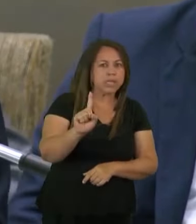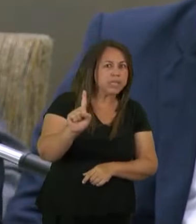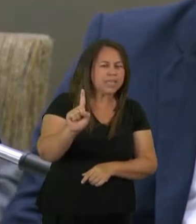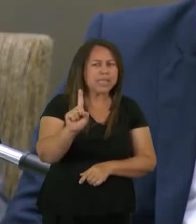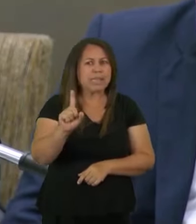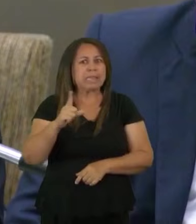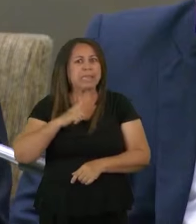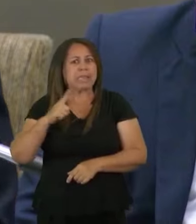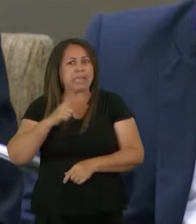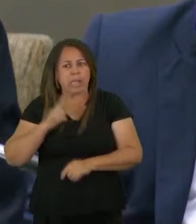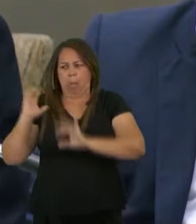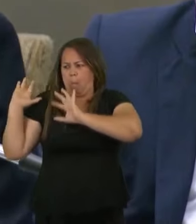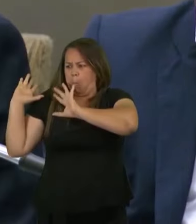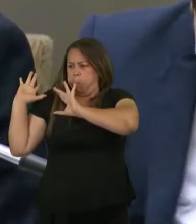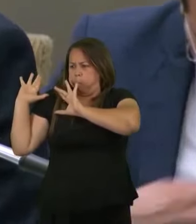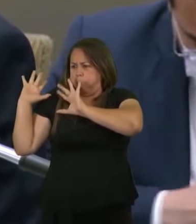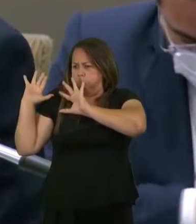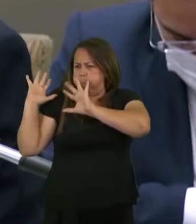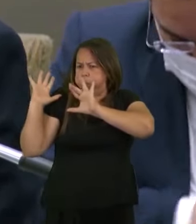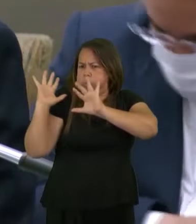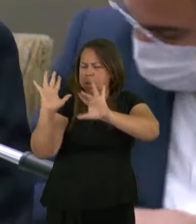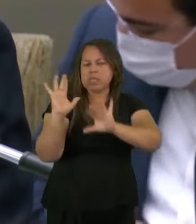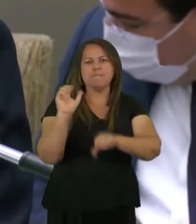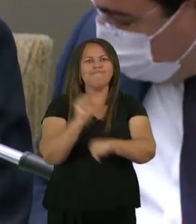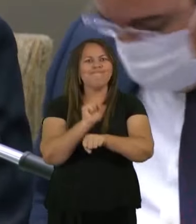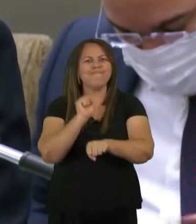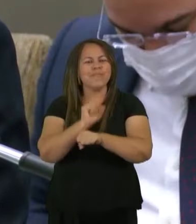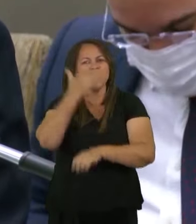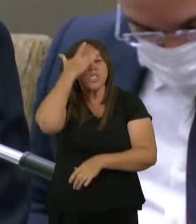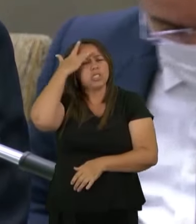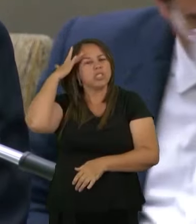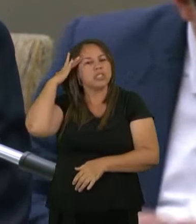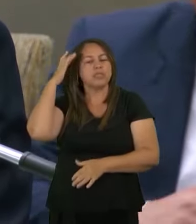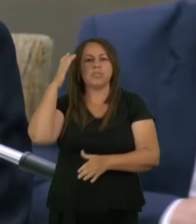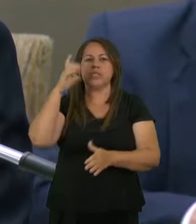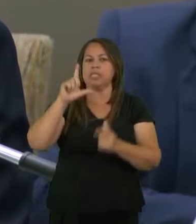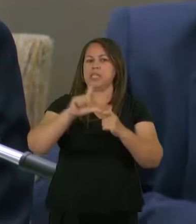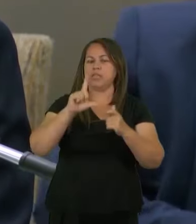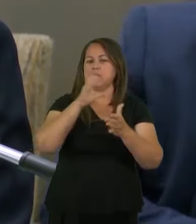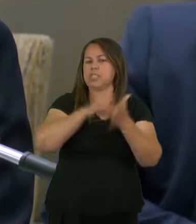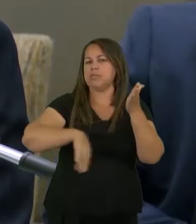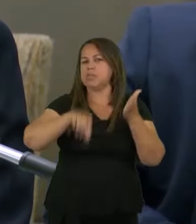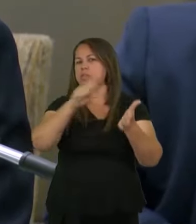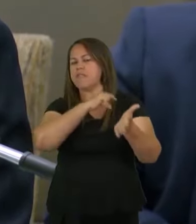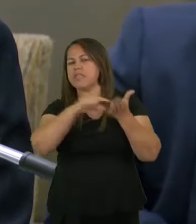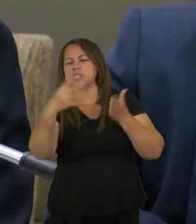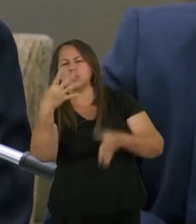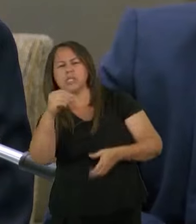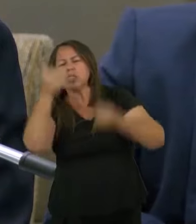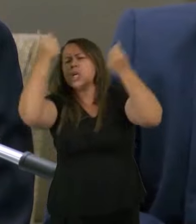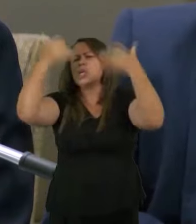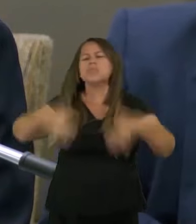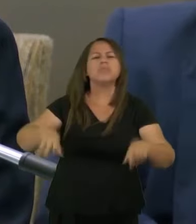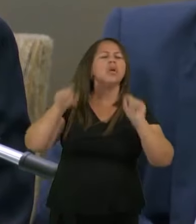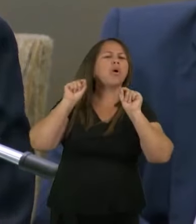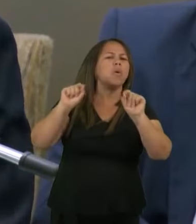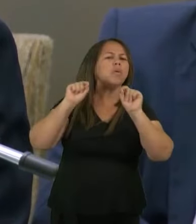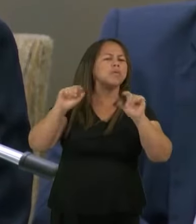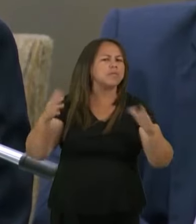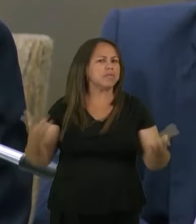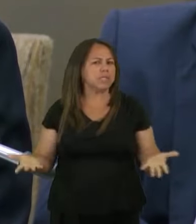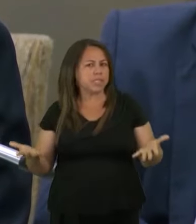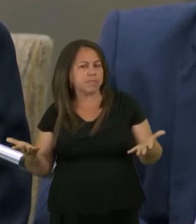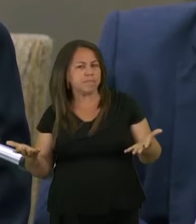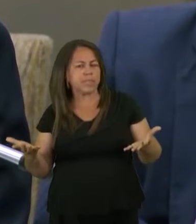por uma grande multidão. Lucas capítulo 8, versículo 40 diz: E aconteceu que,